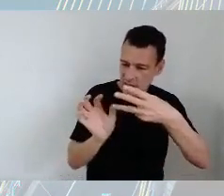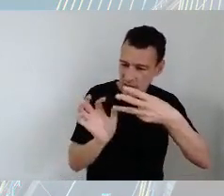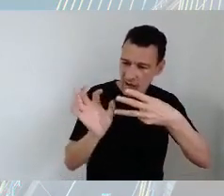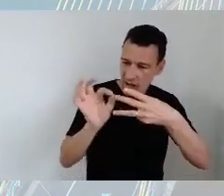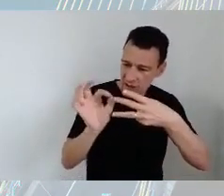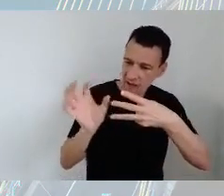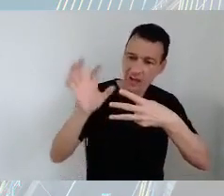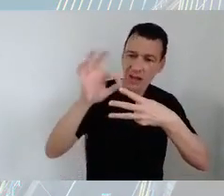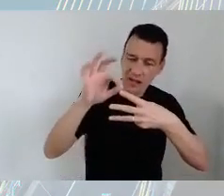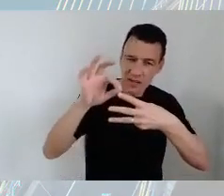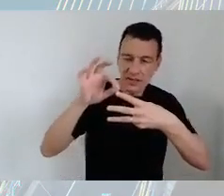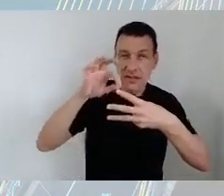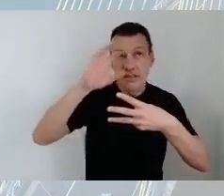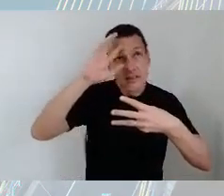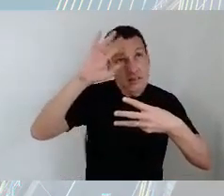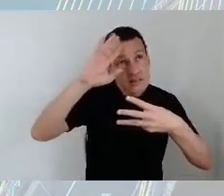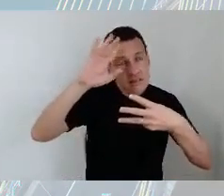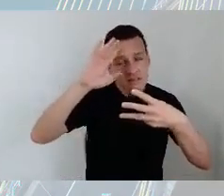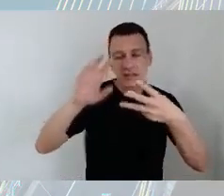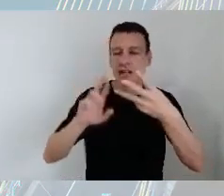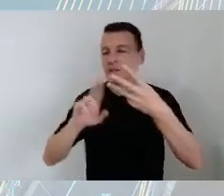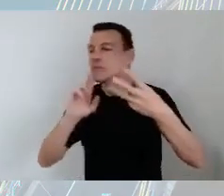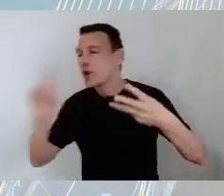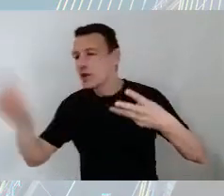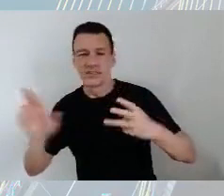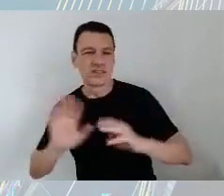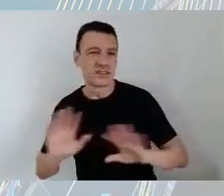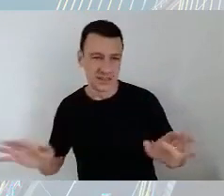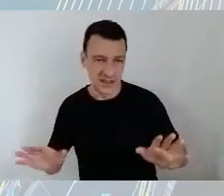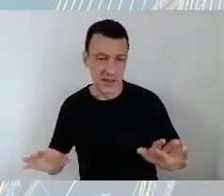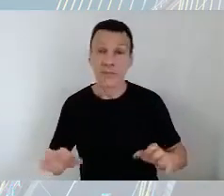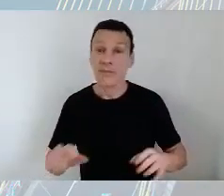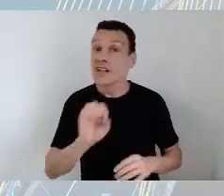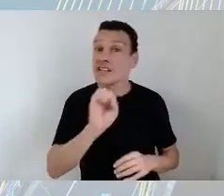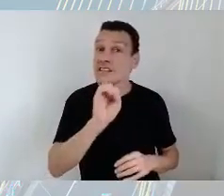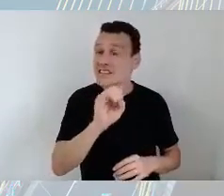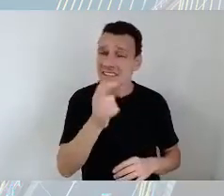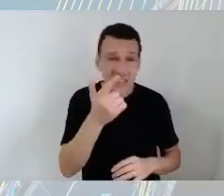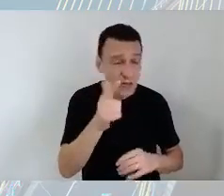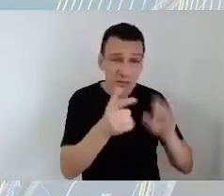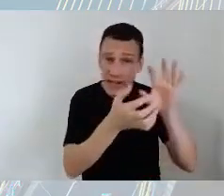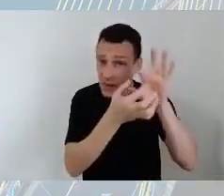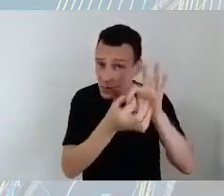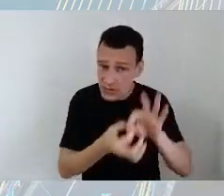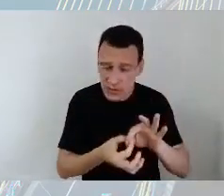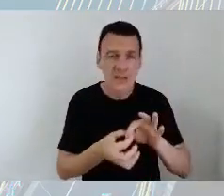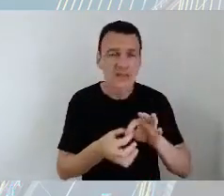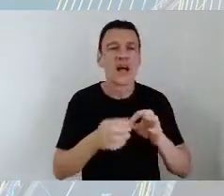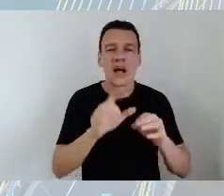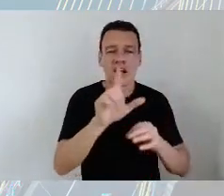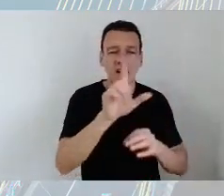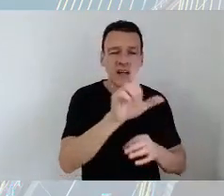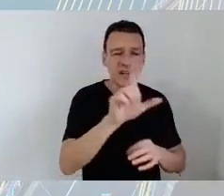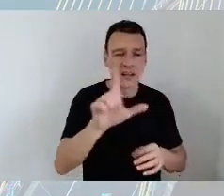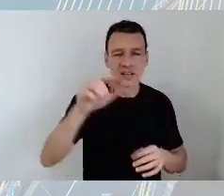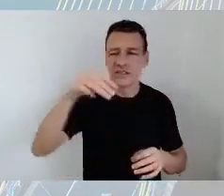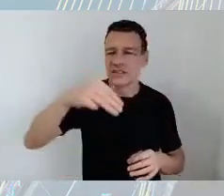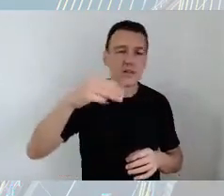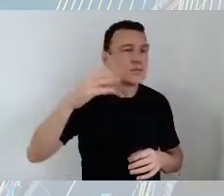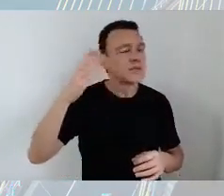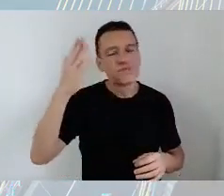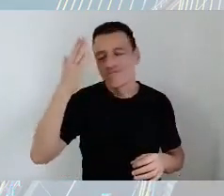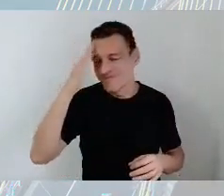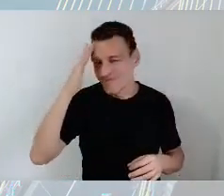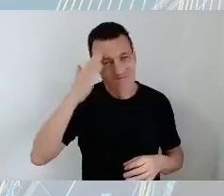não tiver esse contexto, o LLM não vai saber o que está acontecendo. E esse é um ponto fundamental, porque se você precisar